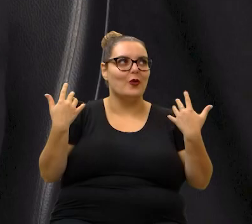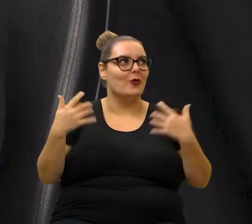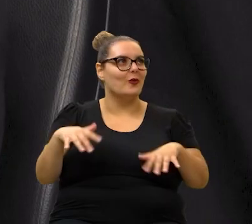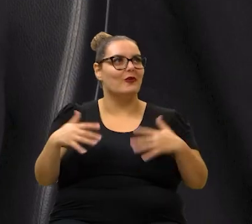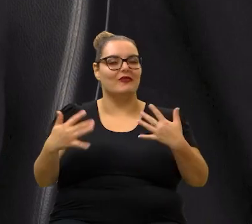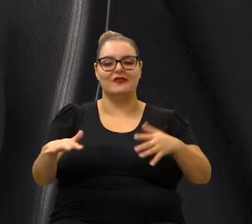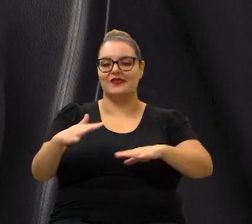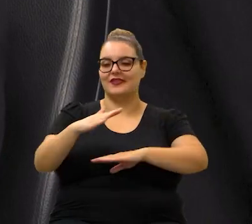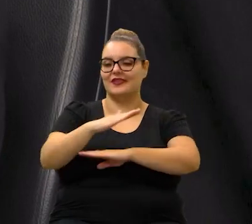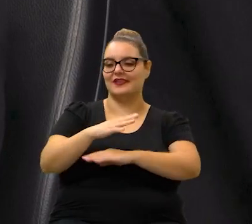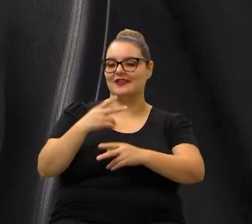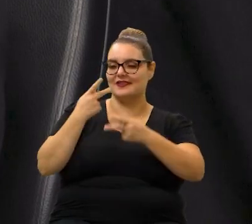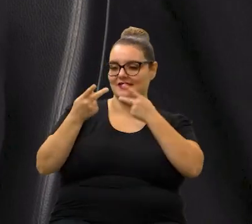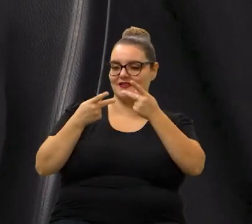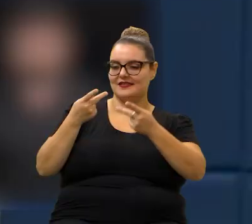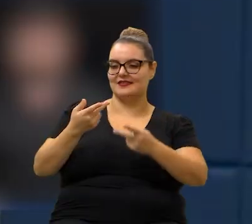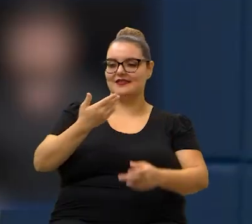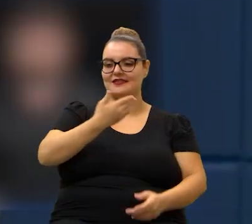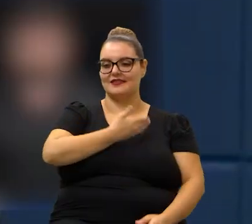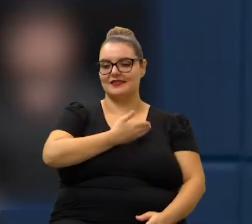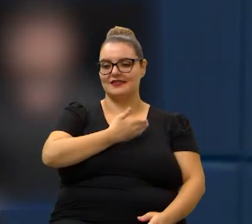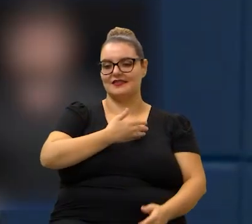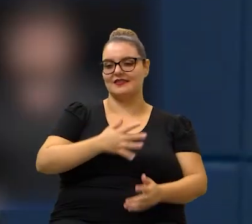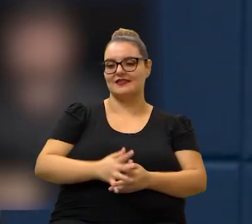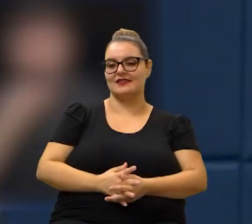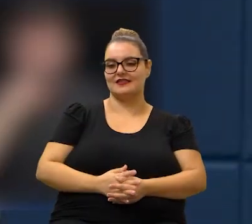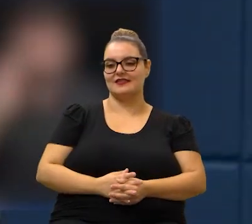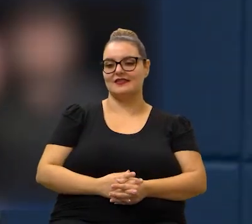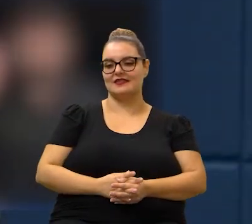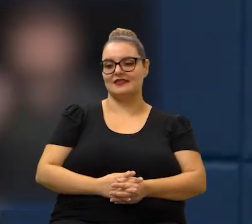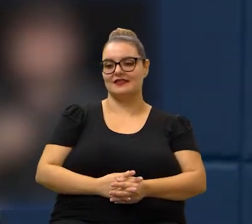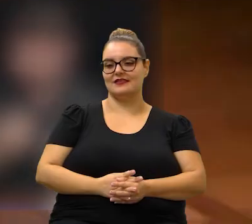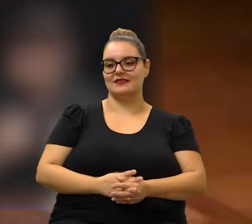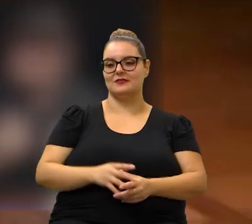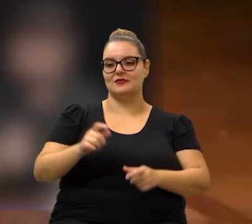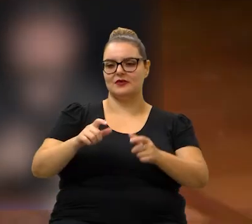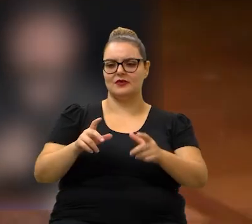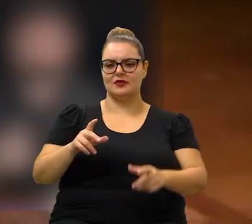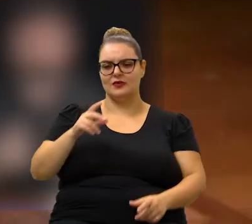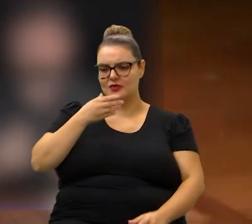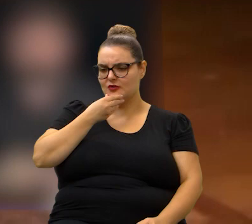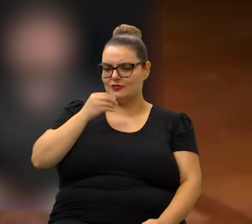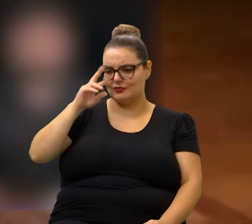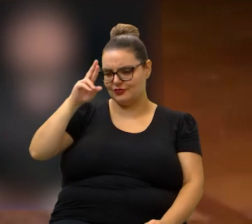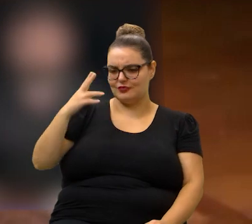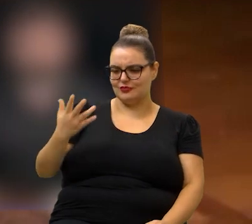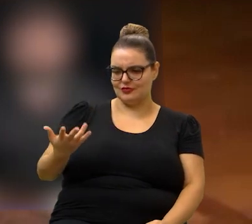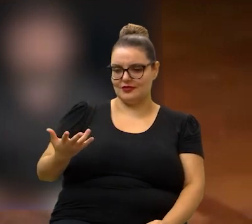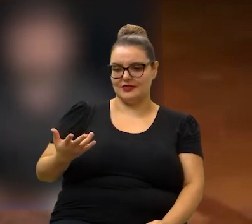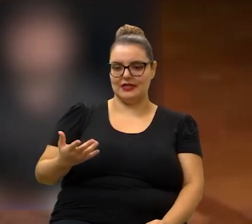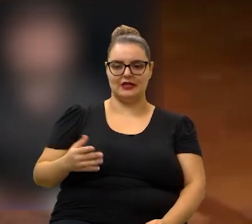Câmara tava comentando com os amigos recentemente uma pessoal ó senhor né tem todos os funcionários